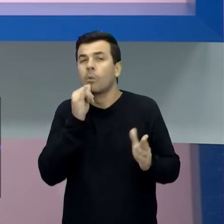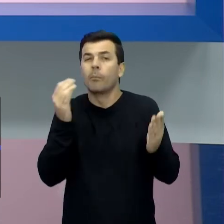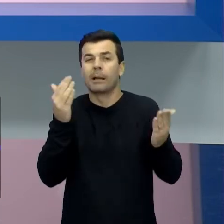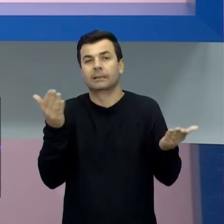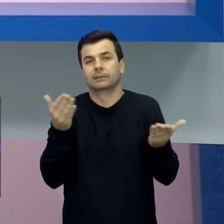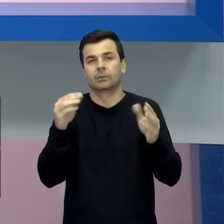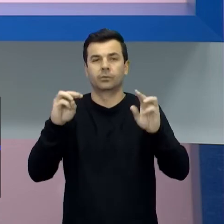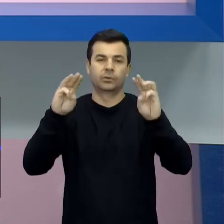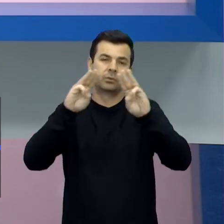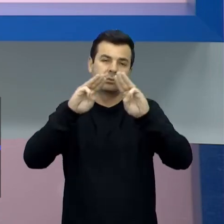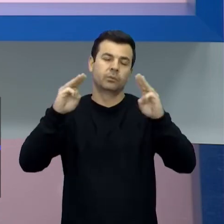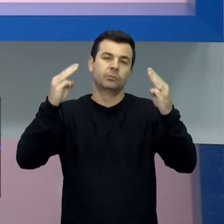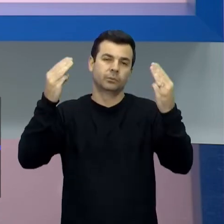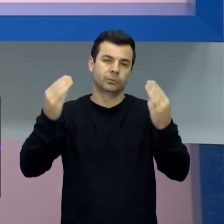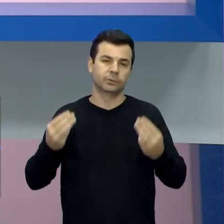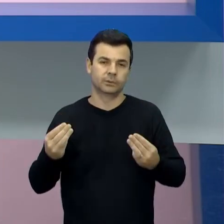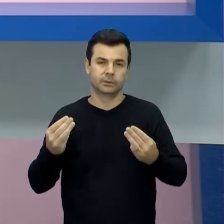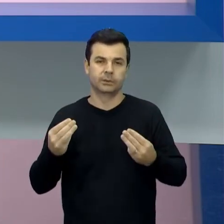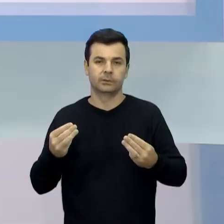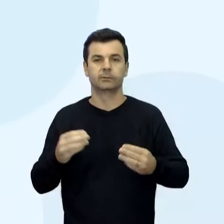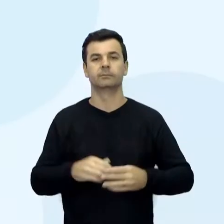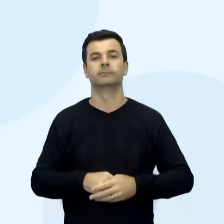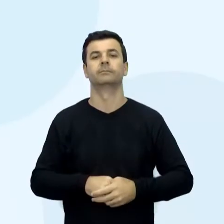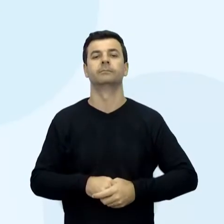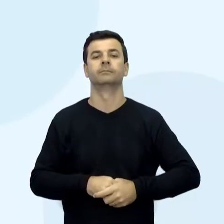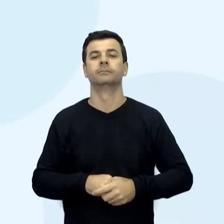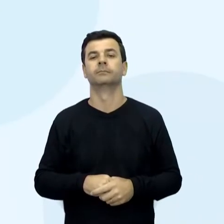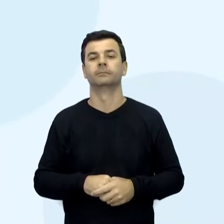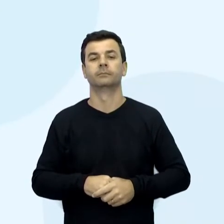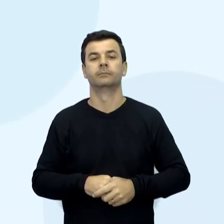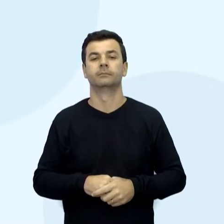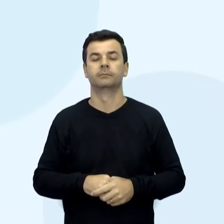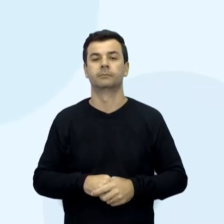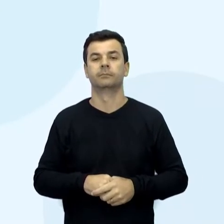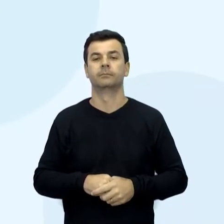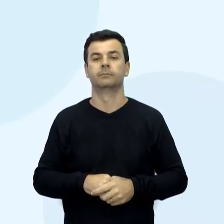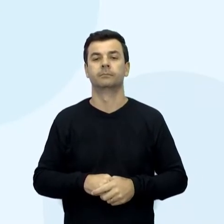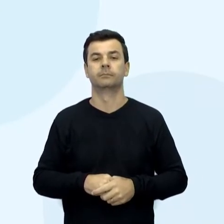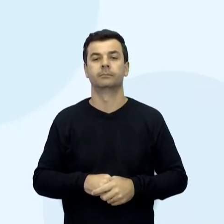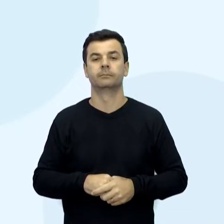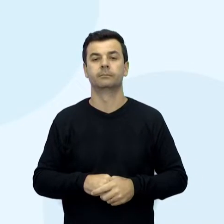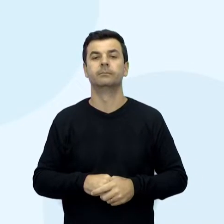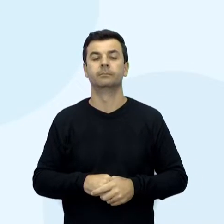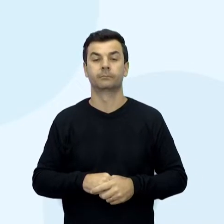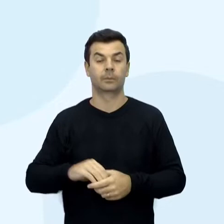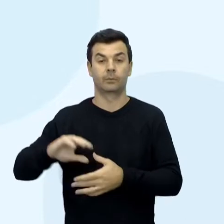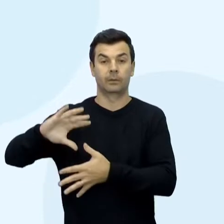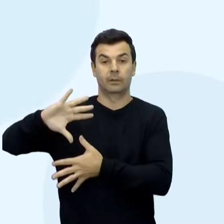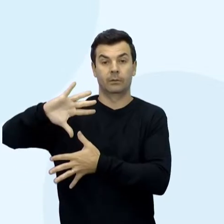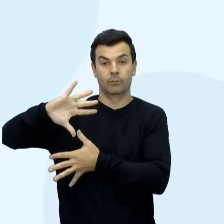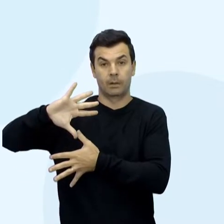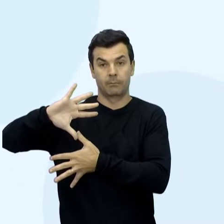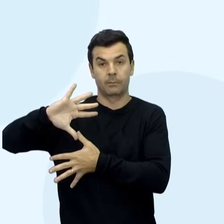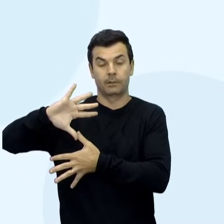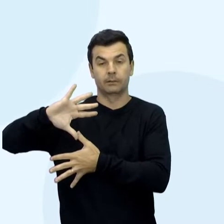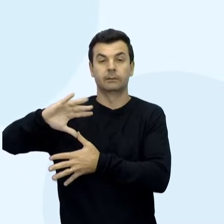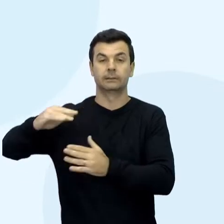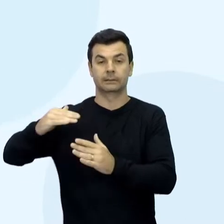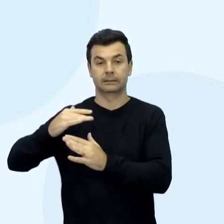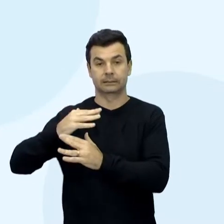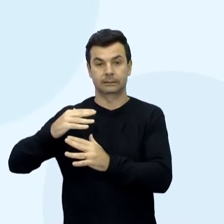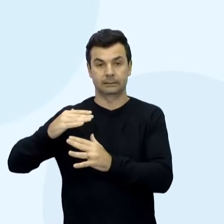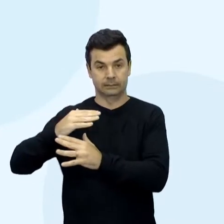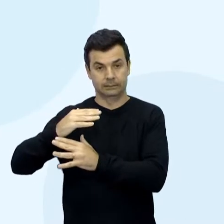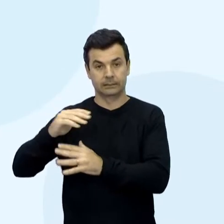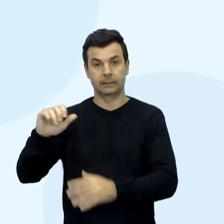tá? Vamos avançar mais um pouquinho na nossa tela. Aqui nós temos um mapinha da cidade, né,